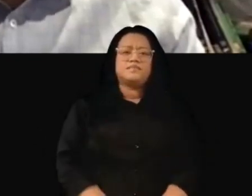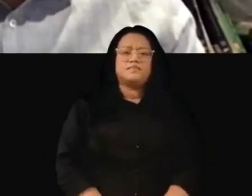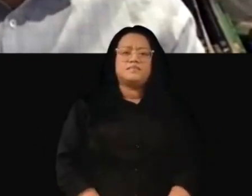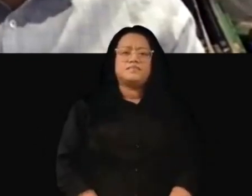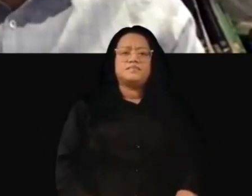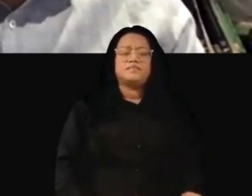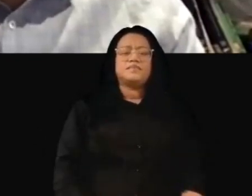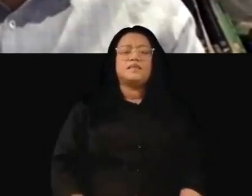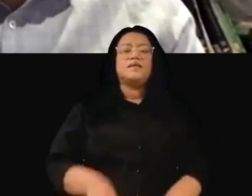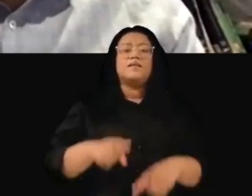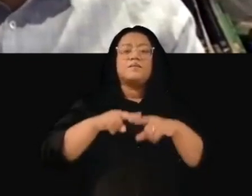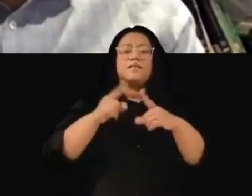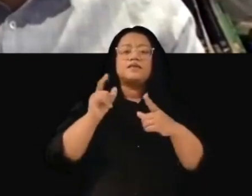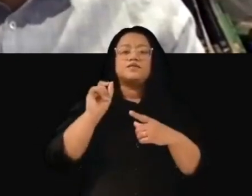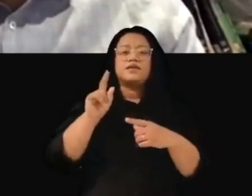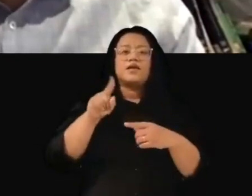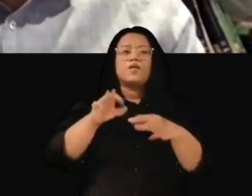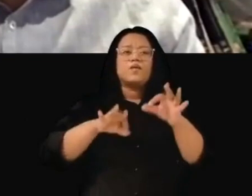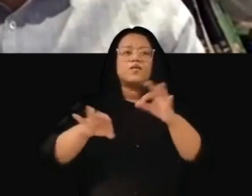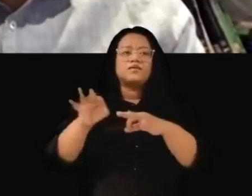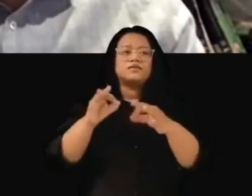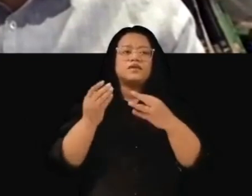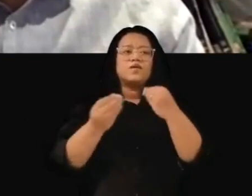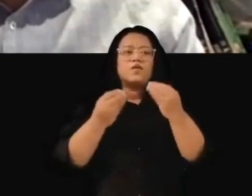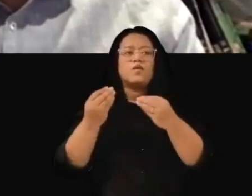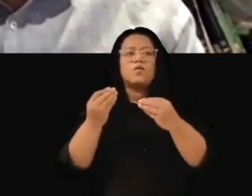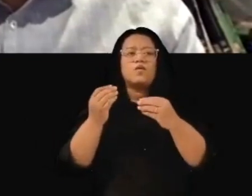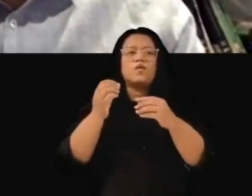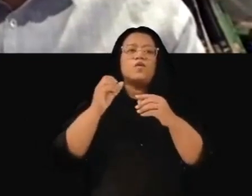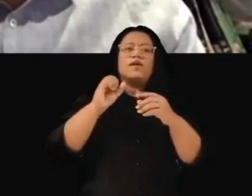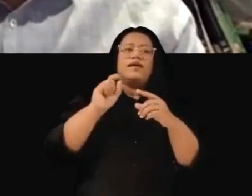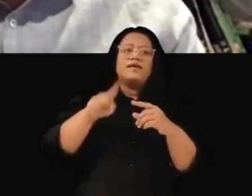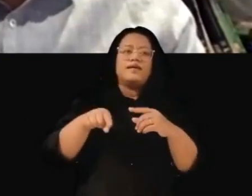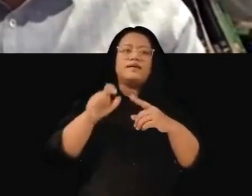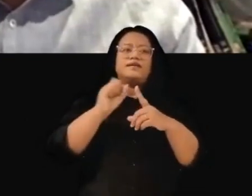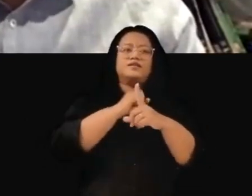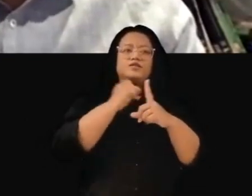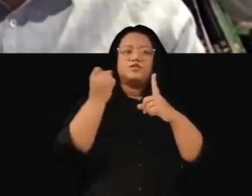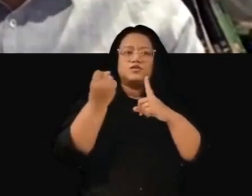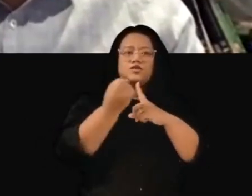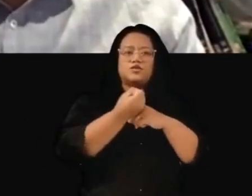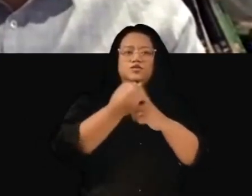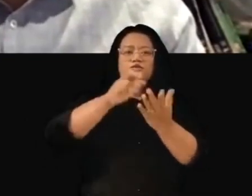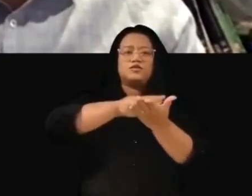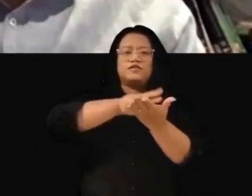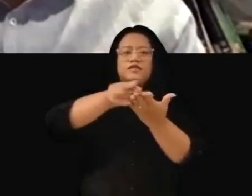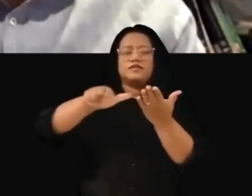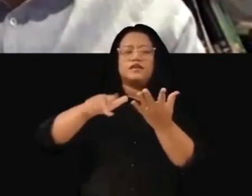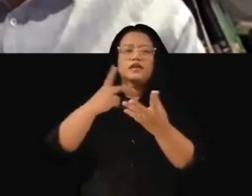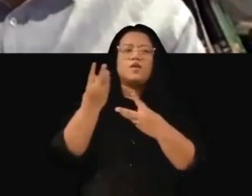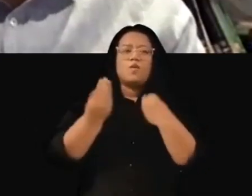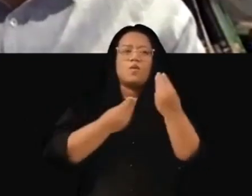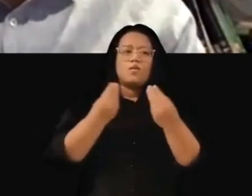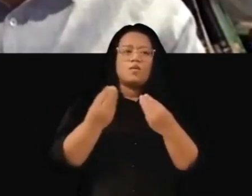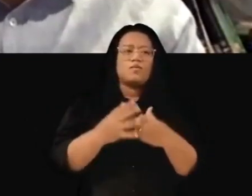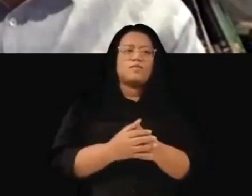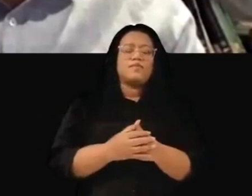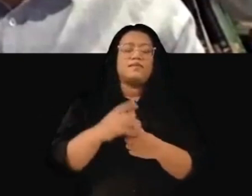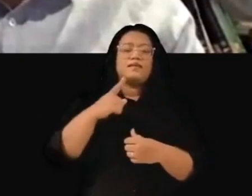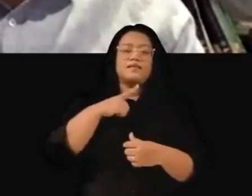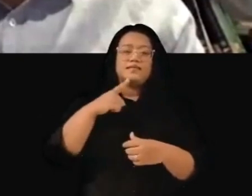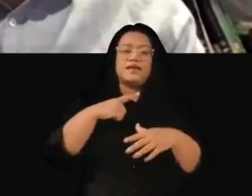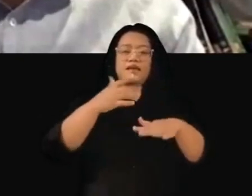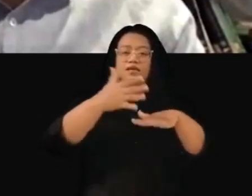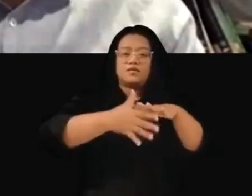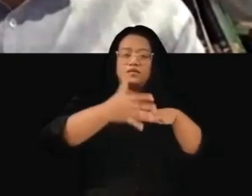que representa essa sociodiversidade no momento contemporâneo. E aí, acredito que as observações da nossa